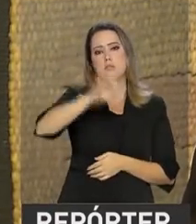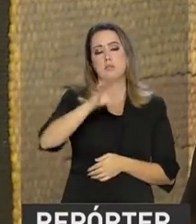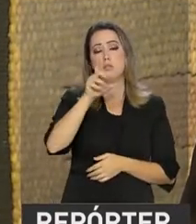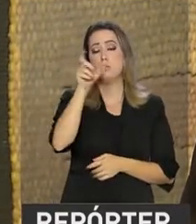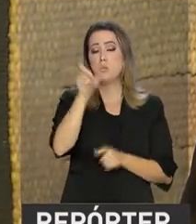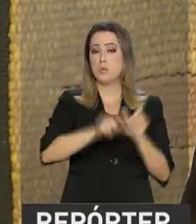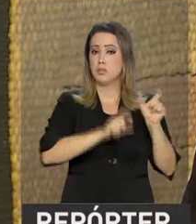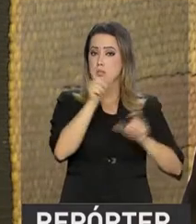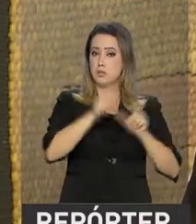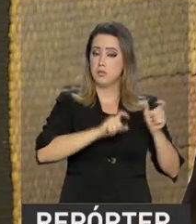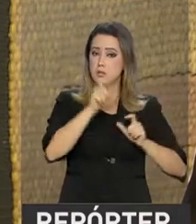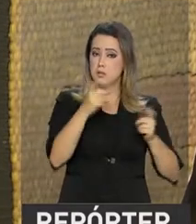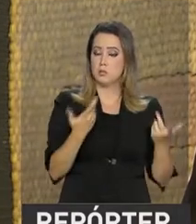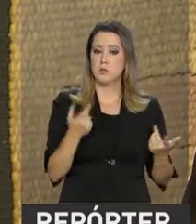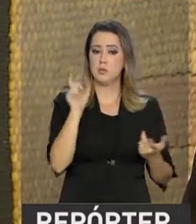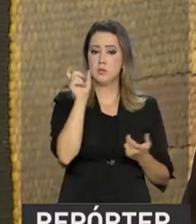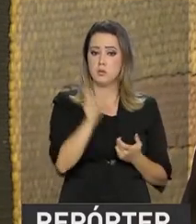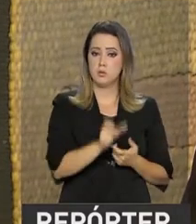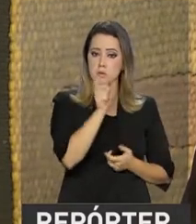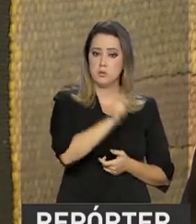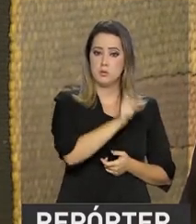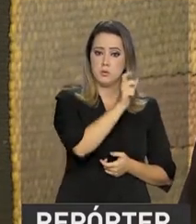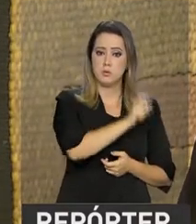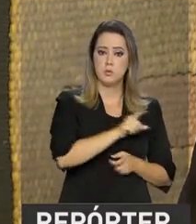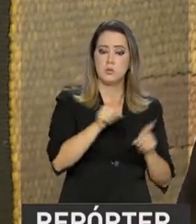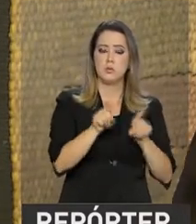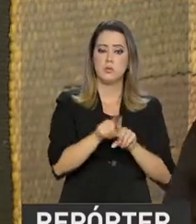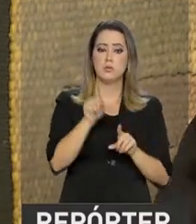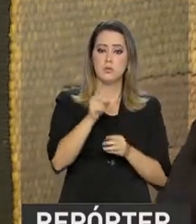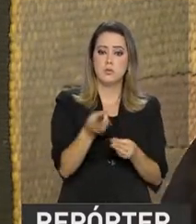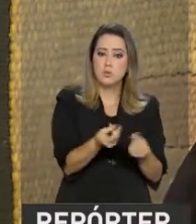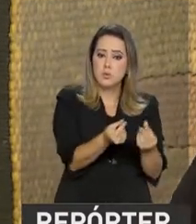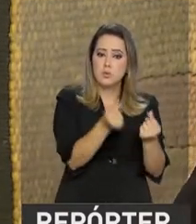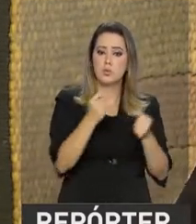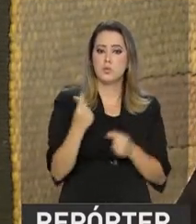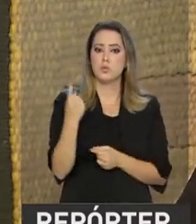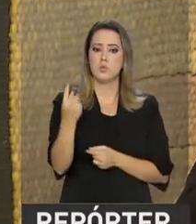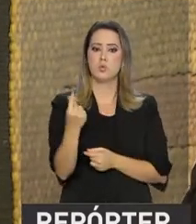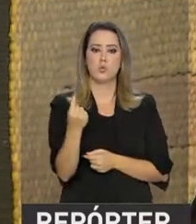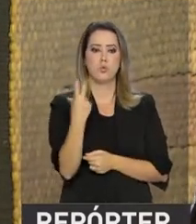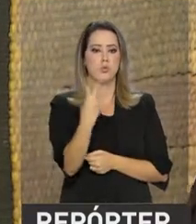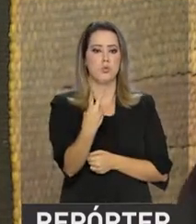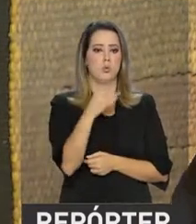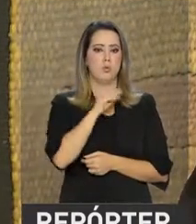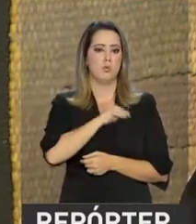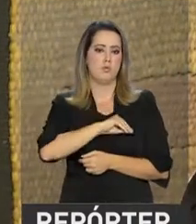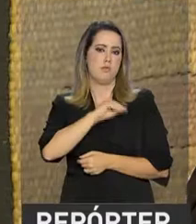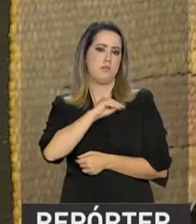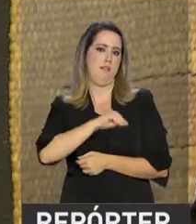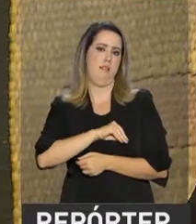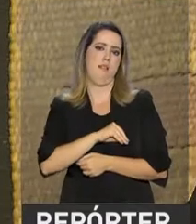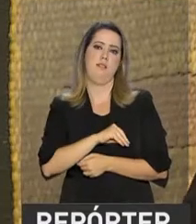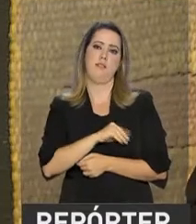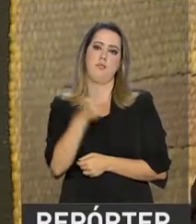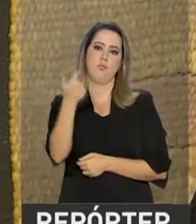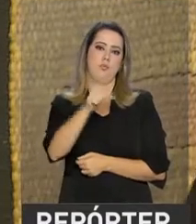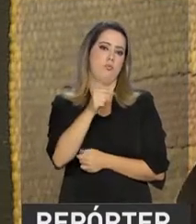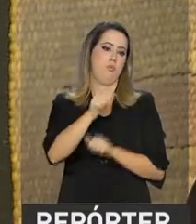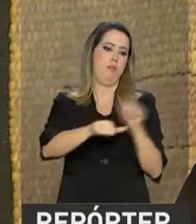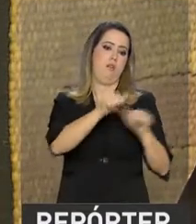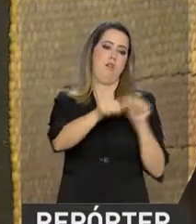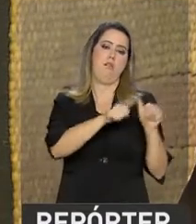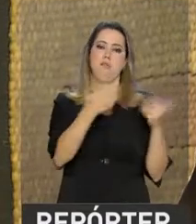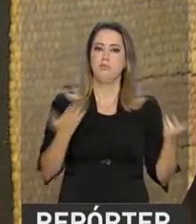brasileira, senhor presidente Evo Morales, recebe de um a dois salários mínimos, três salários no máximo, não tem